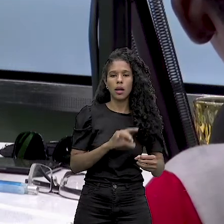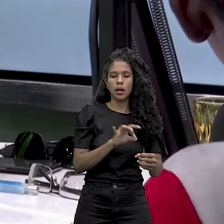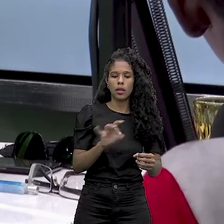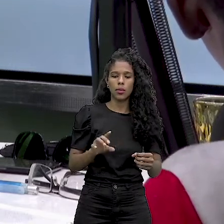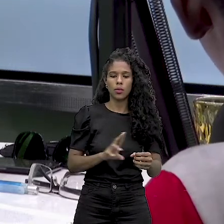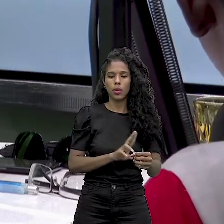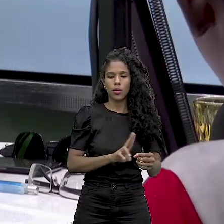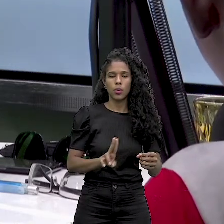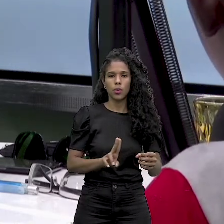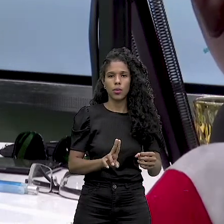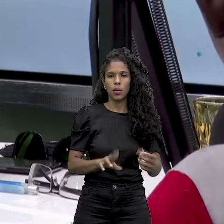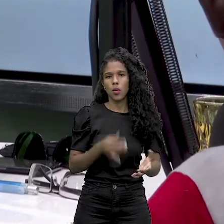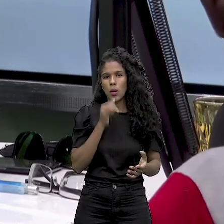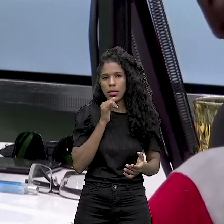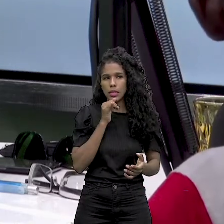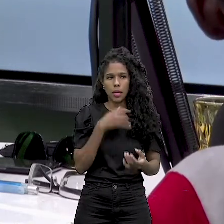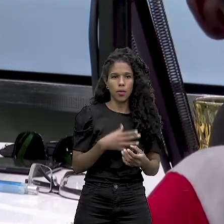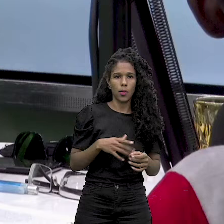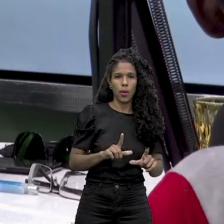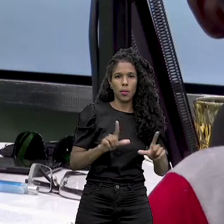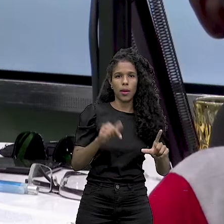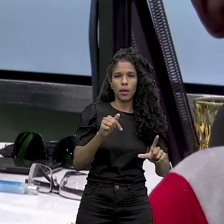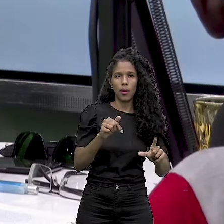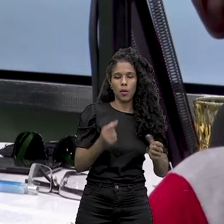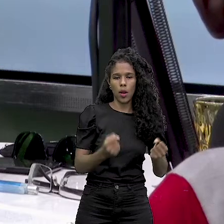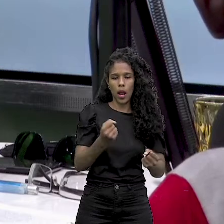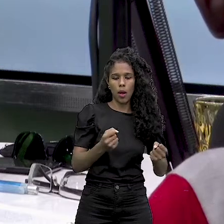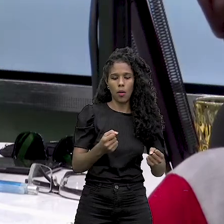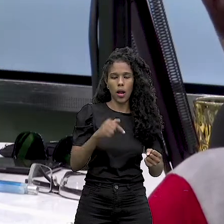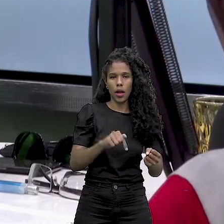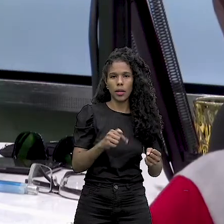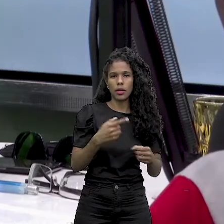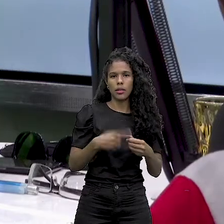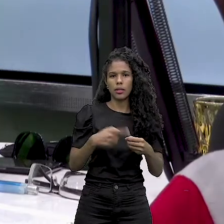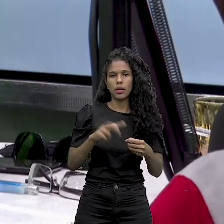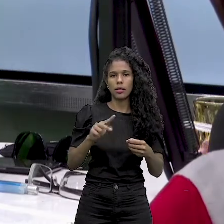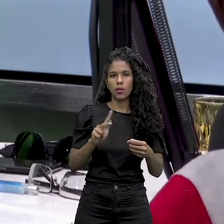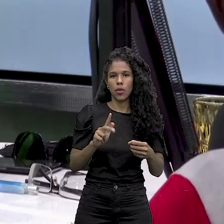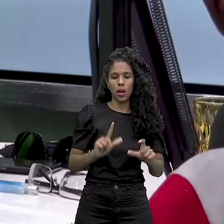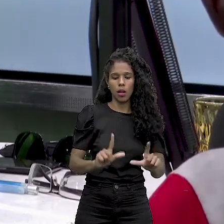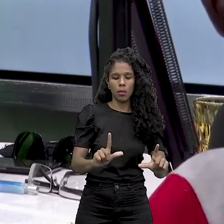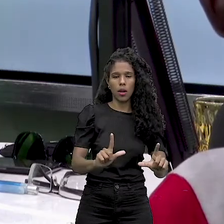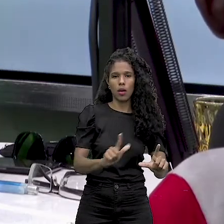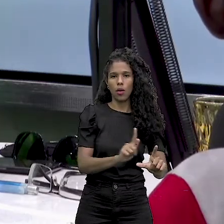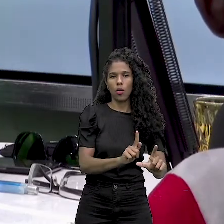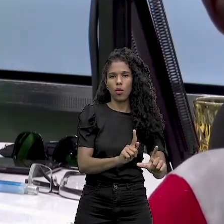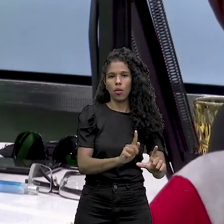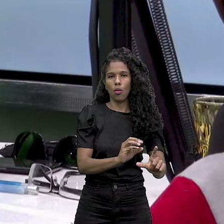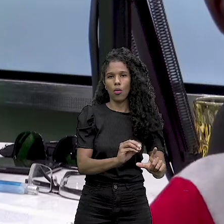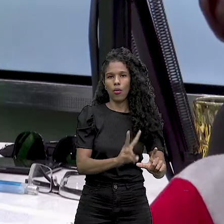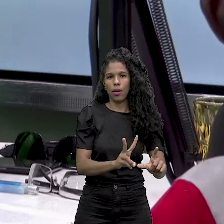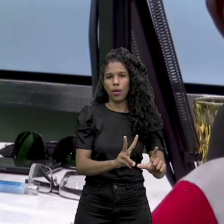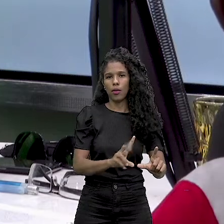lá no... Mesmo modelo que você vai encontrar Na Argentina. na Argentina, né? No Uruguai,